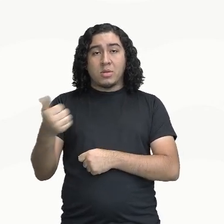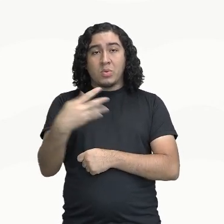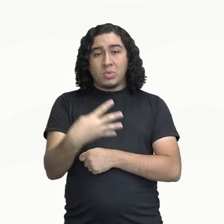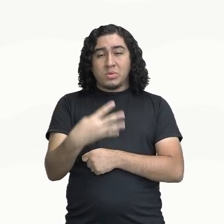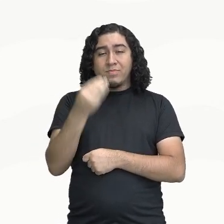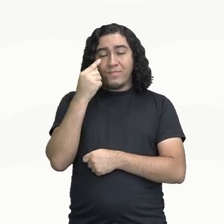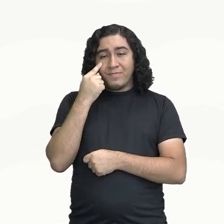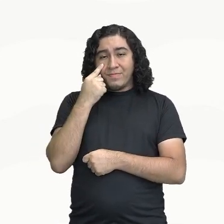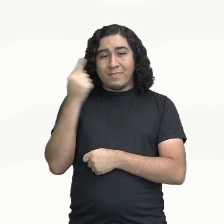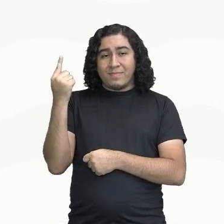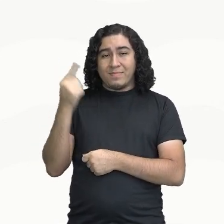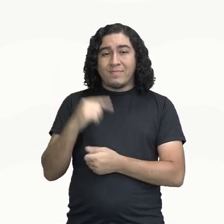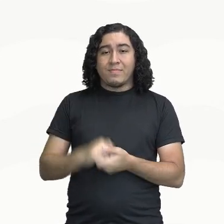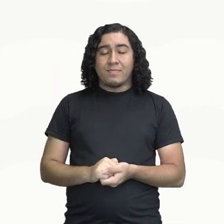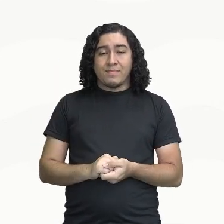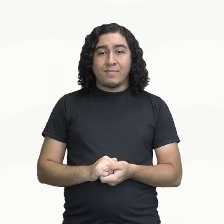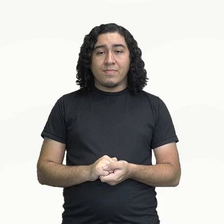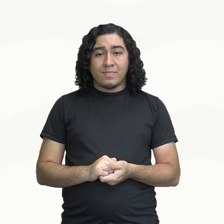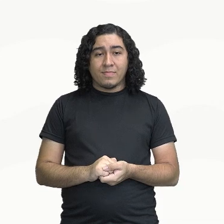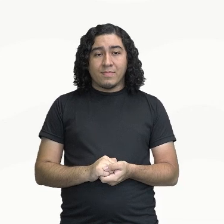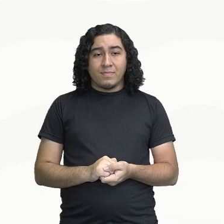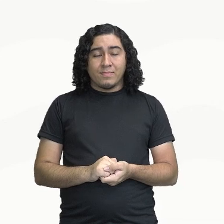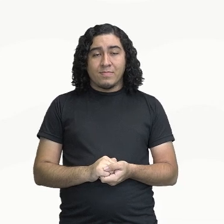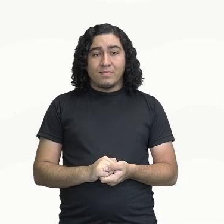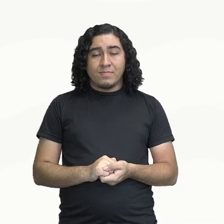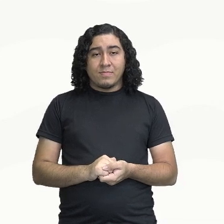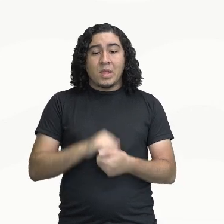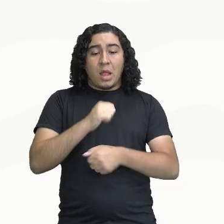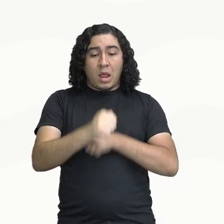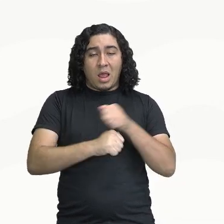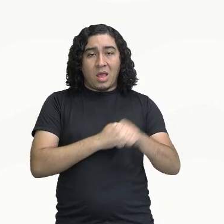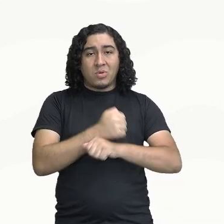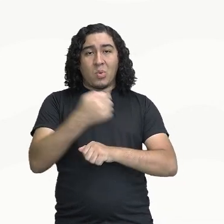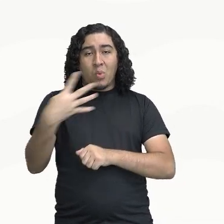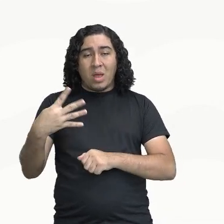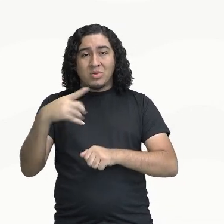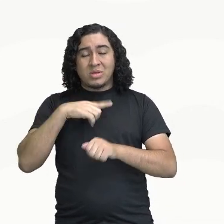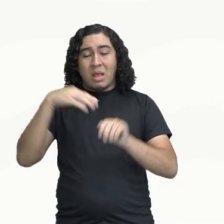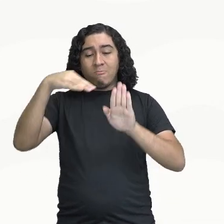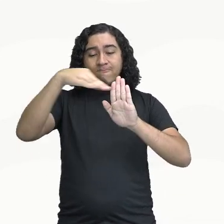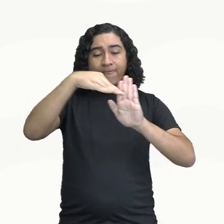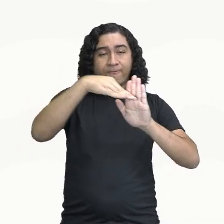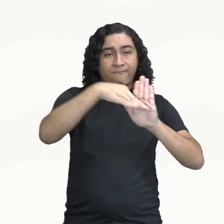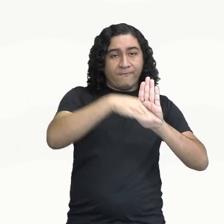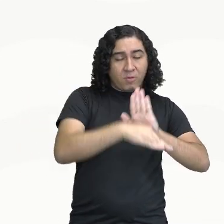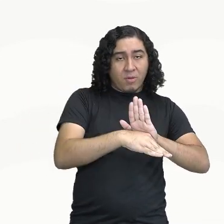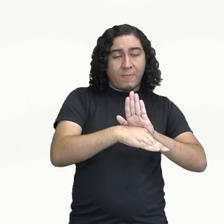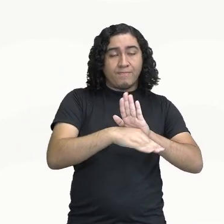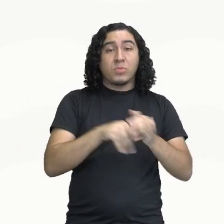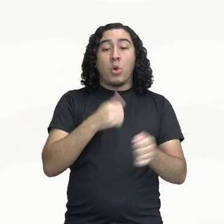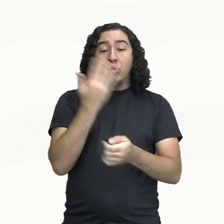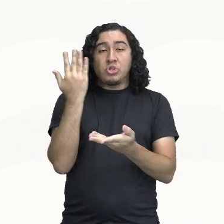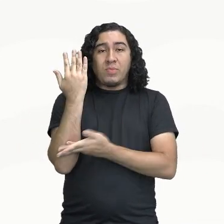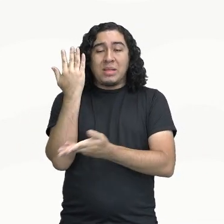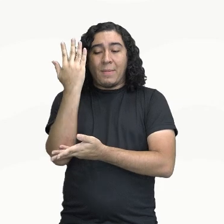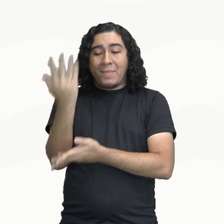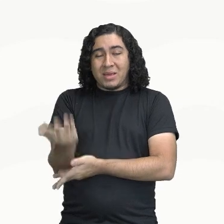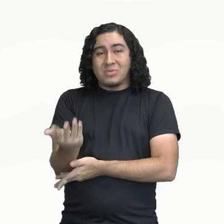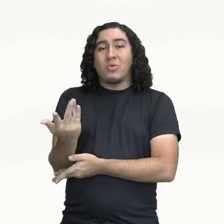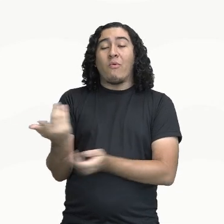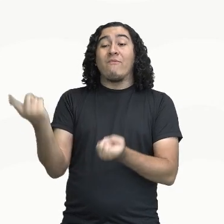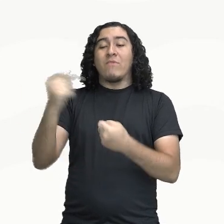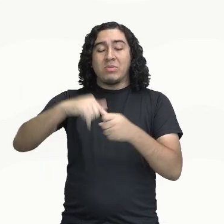cartela. Após 4 anos consecutivos de queda, o desmatamento na Amazônia Legal voltou a subir